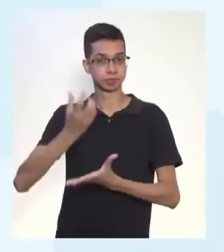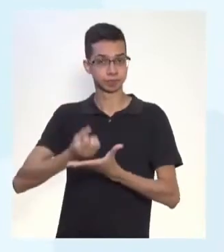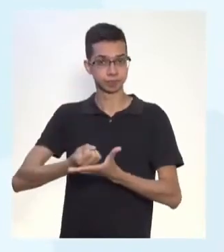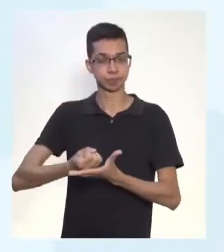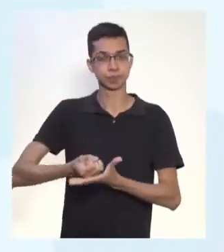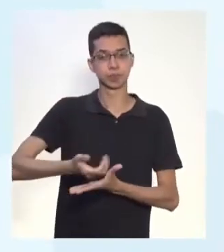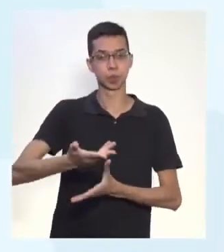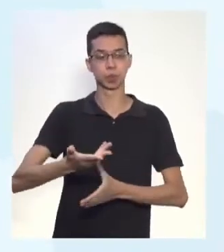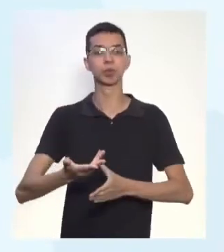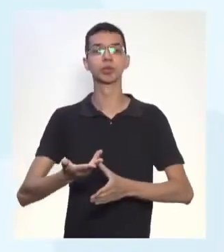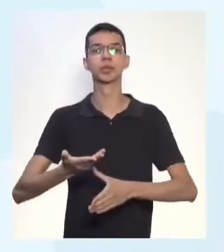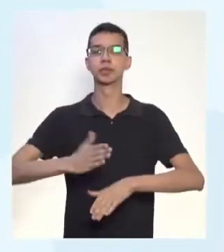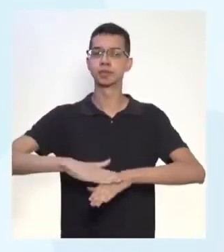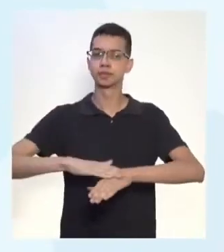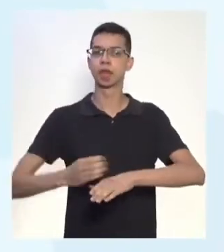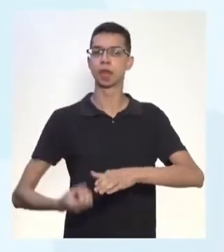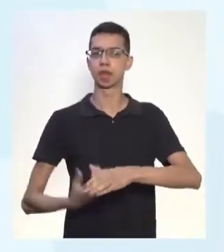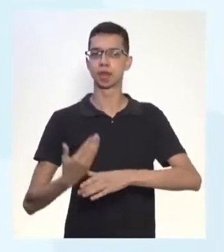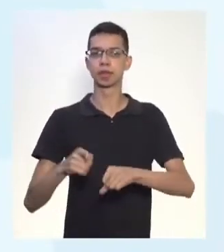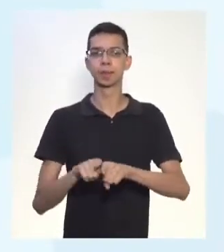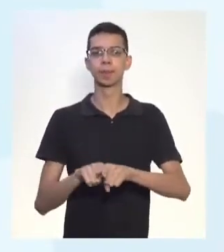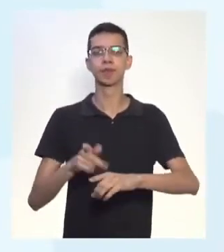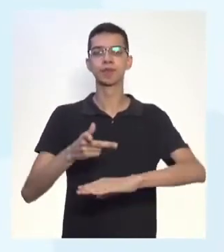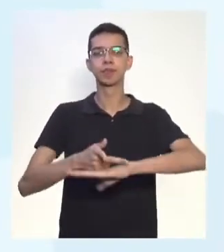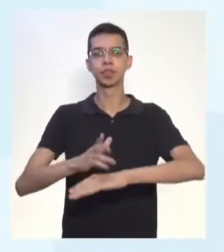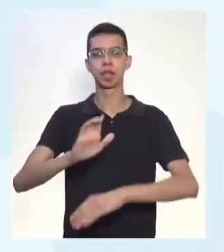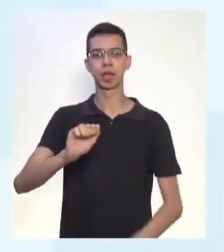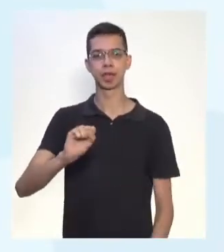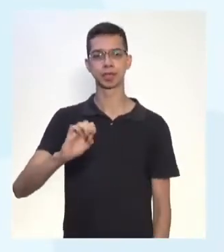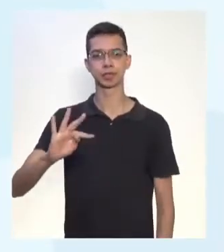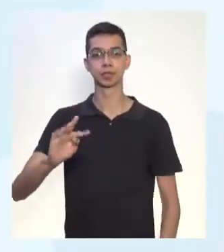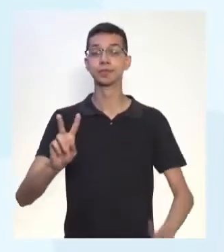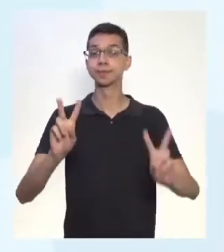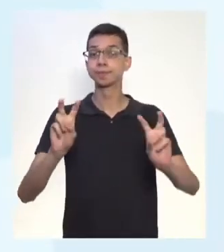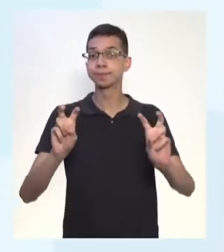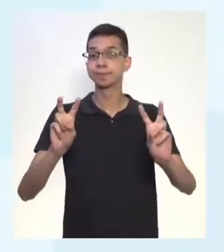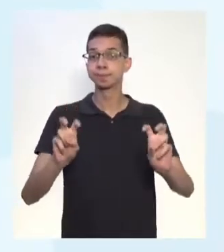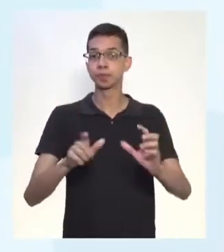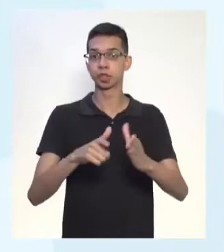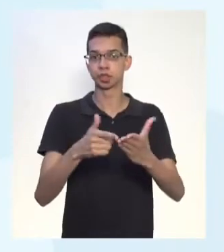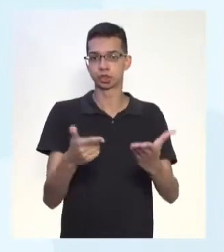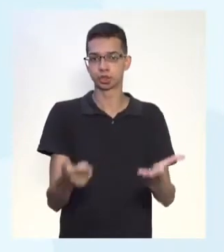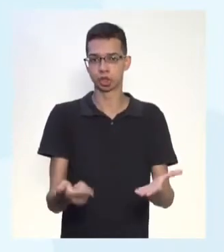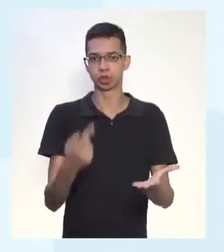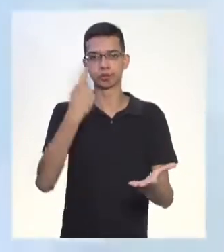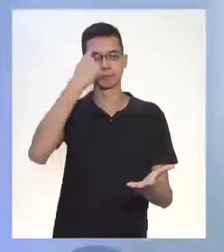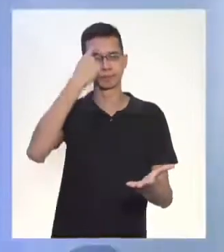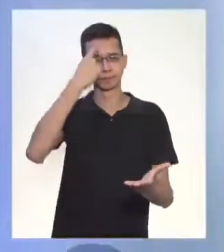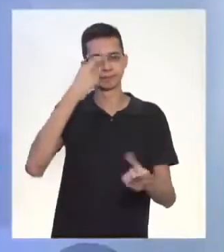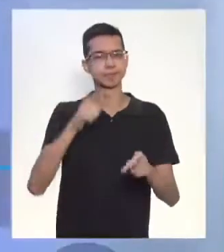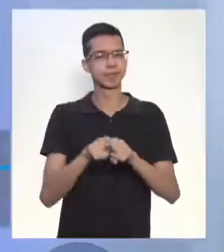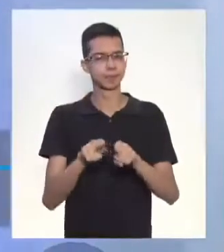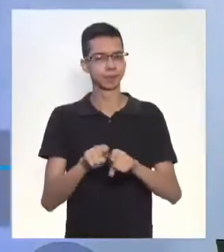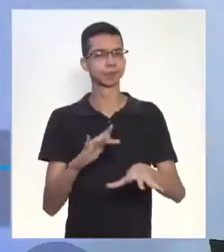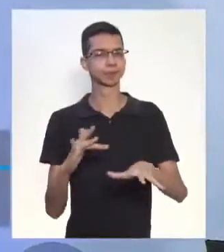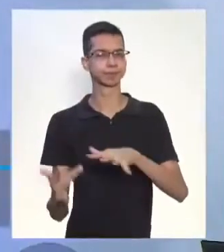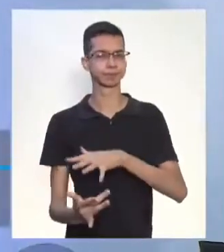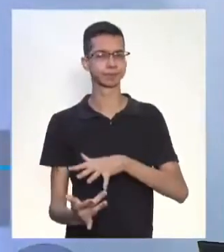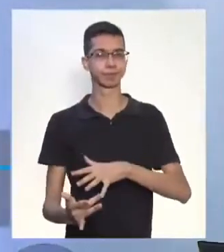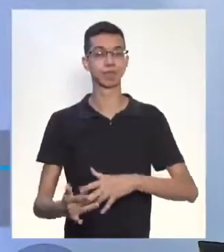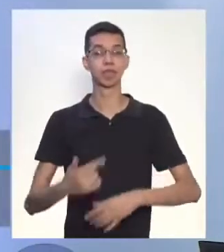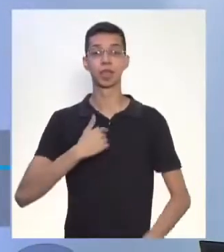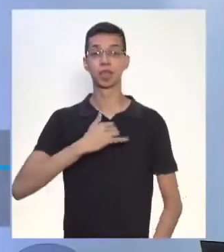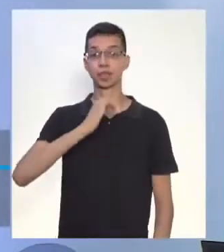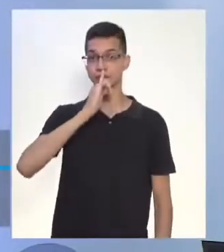videocasts em textos jornalísticos no contexto das redes sociais. E para começarmos, já que eu mencionei que na aula passada